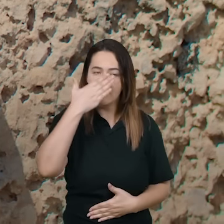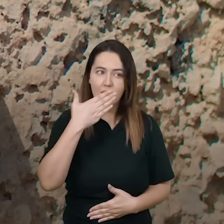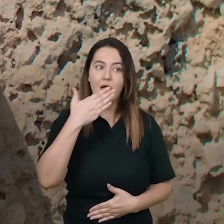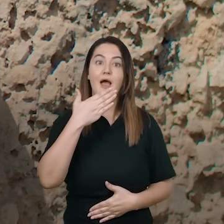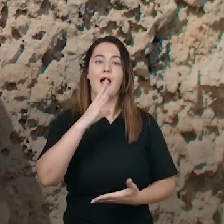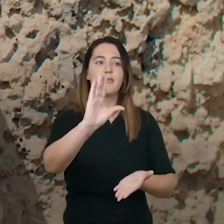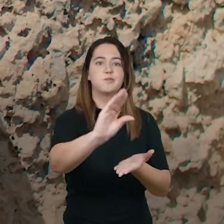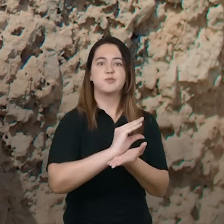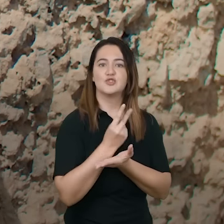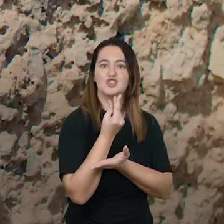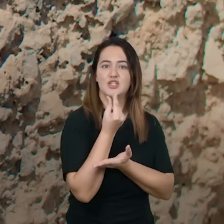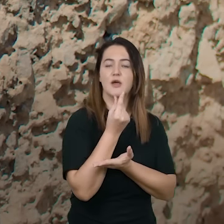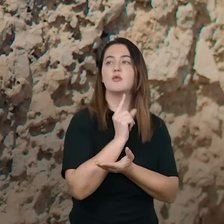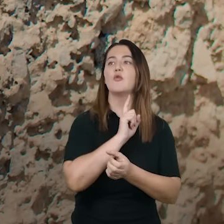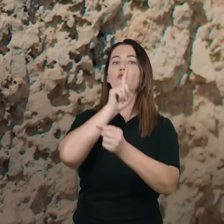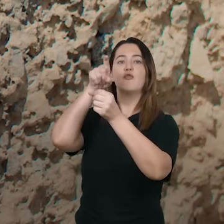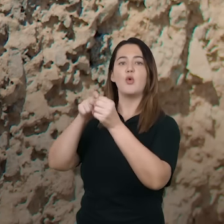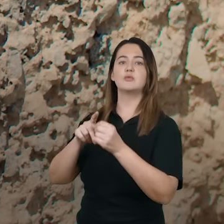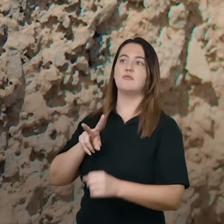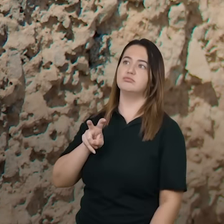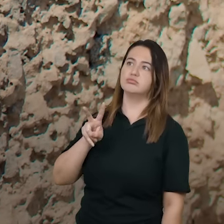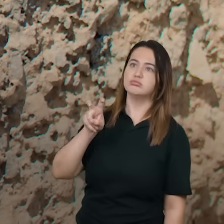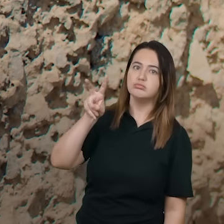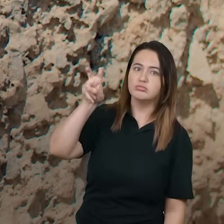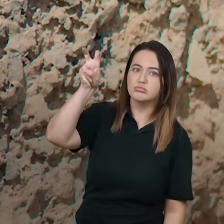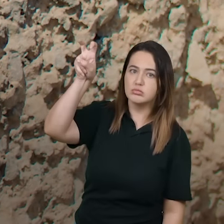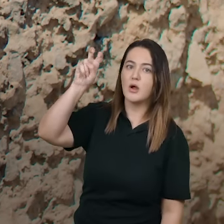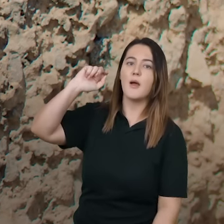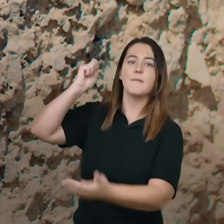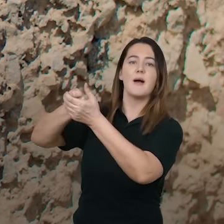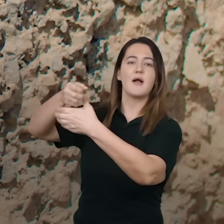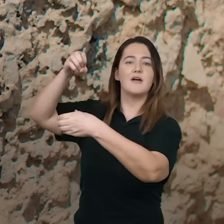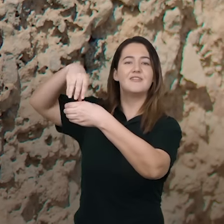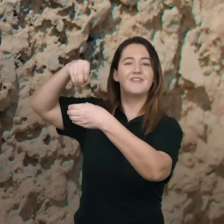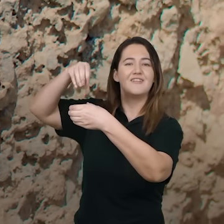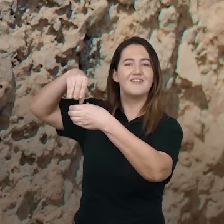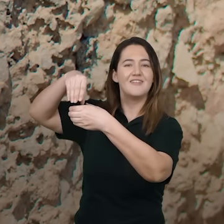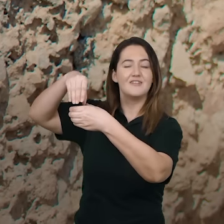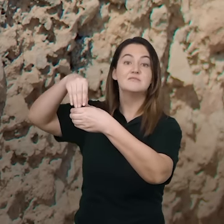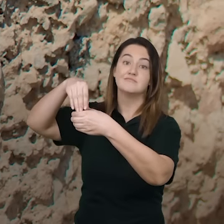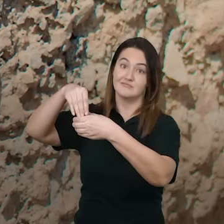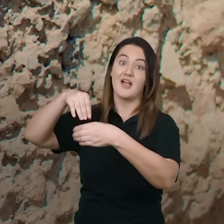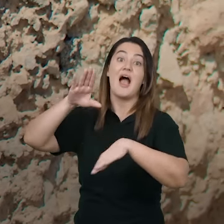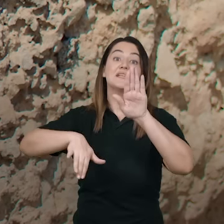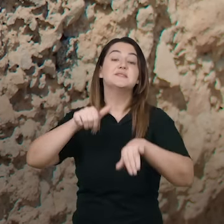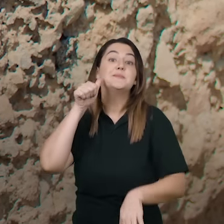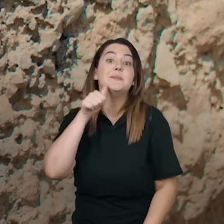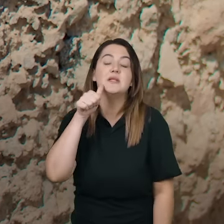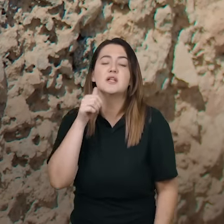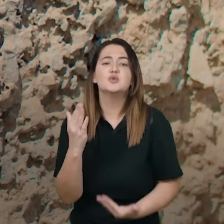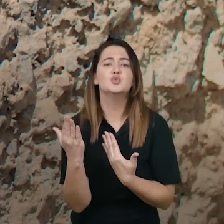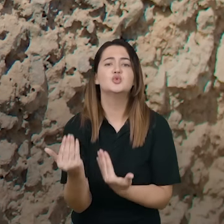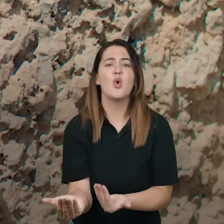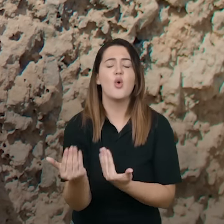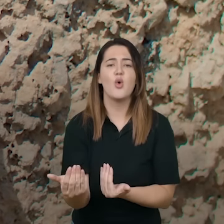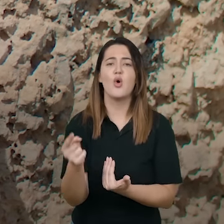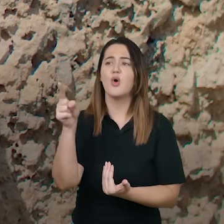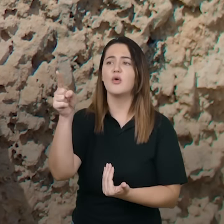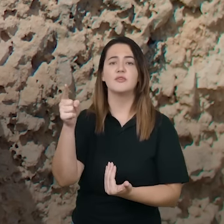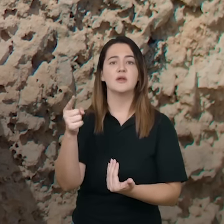Há inclusive autores da antiguidade que abominam essa prática, porque uma menina, às vezes donzela, numa idade que nós chamaríamos